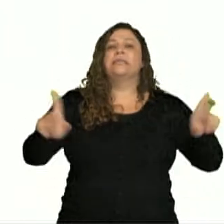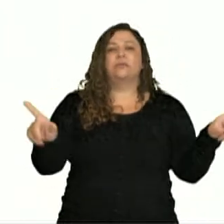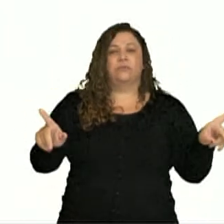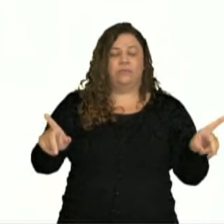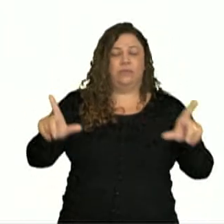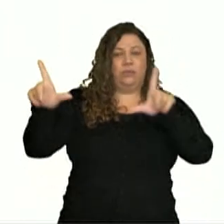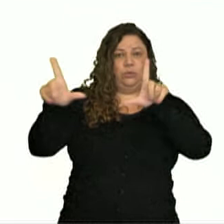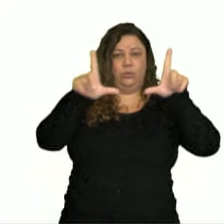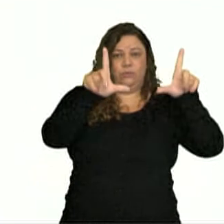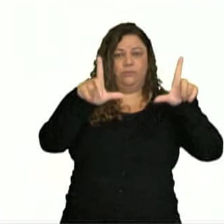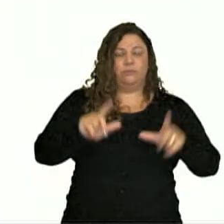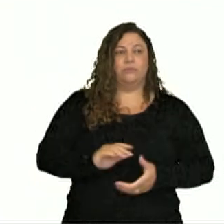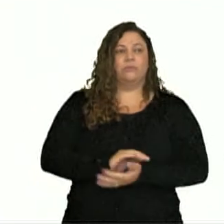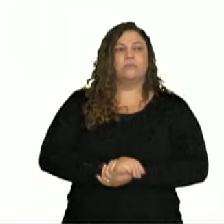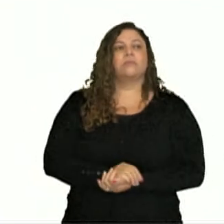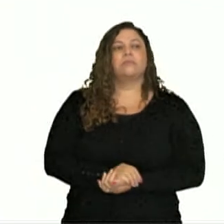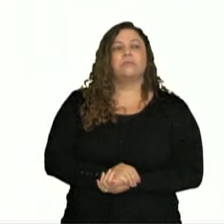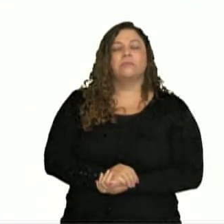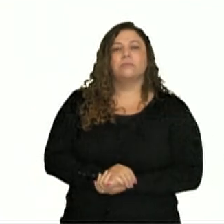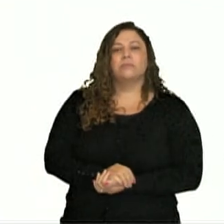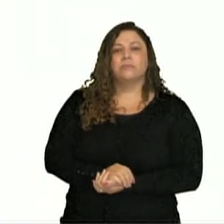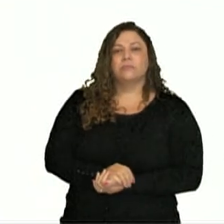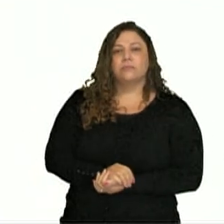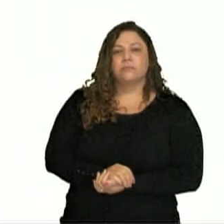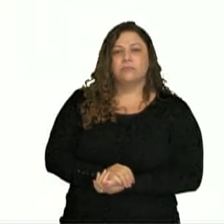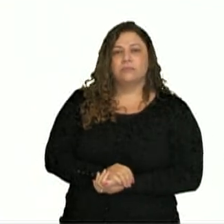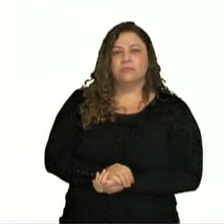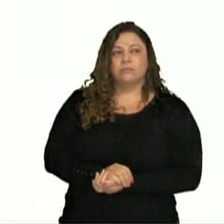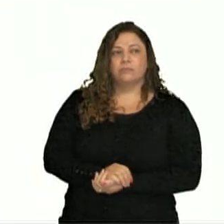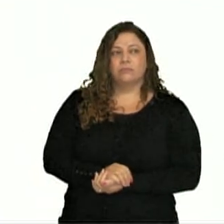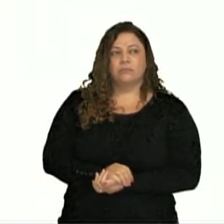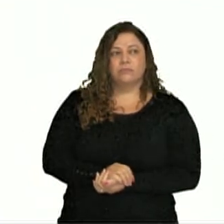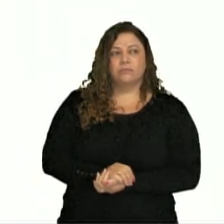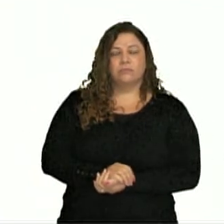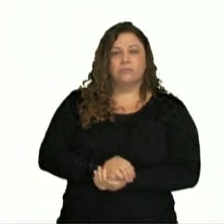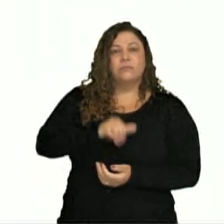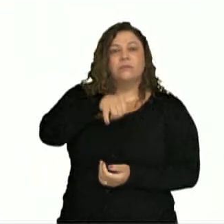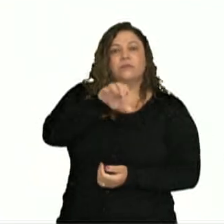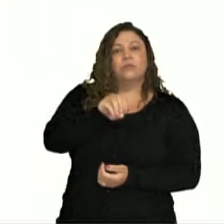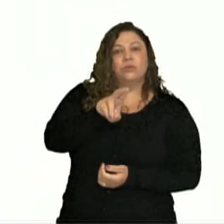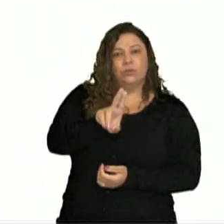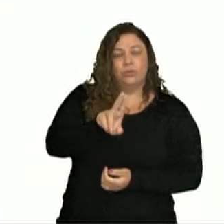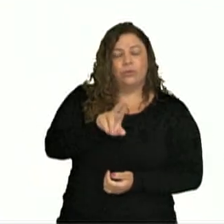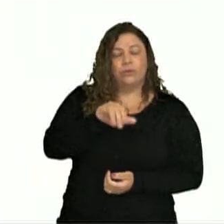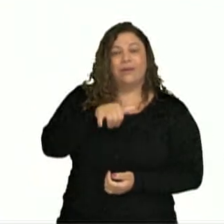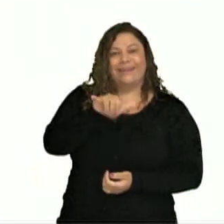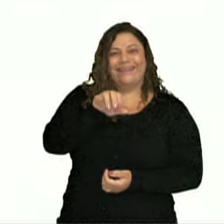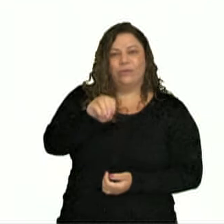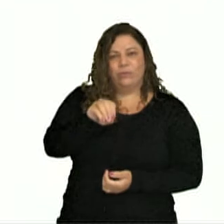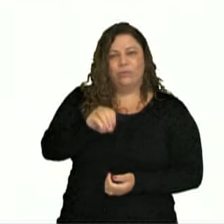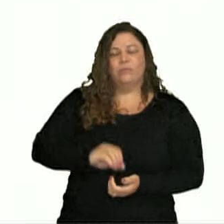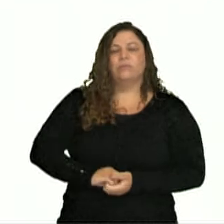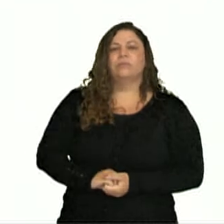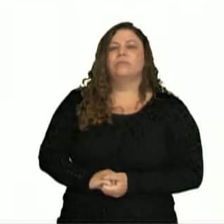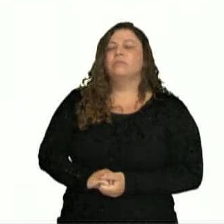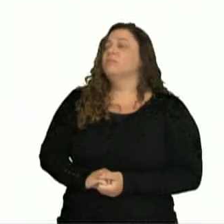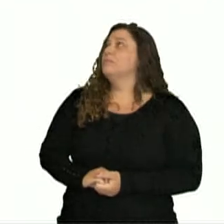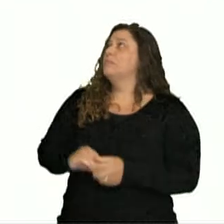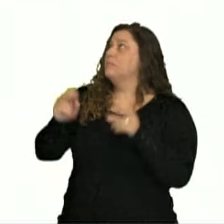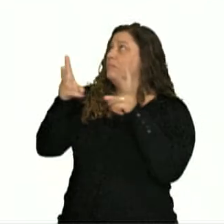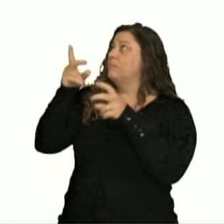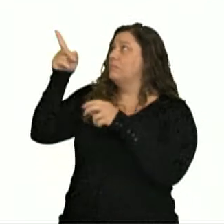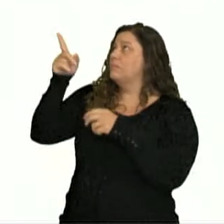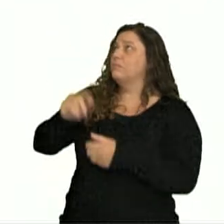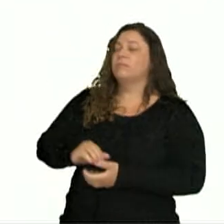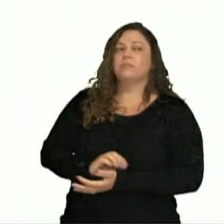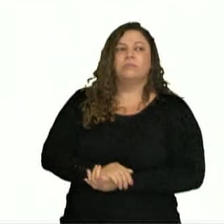outra? No presente do subjuntivo, nós temos o io, pronome pessoal io. Já aqui no imperativo negativo, vocês